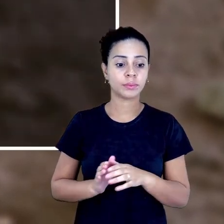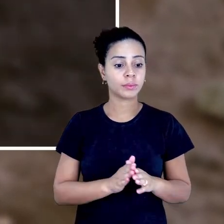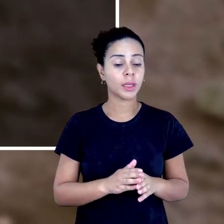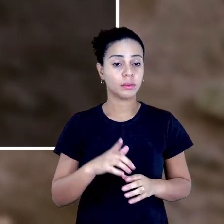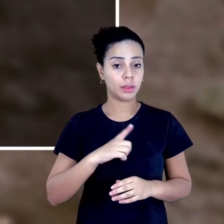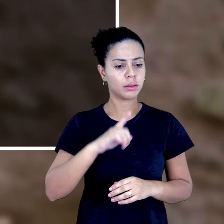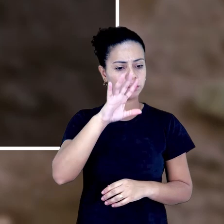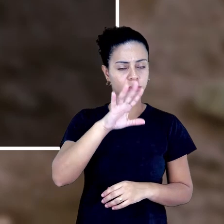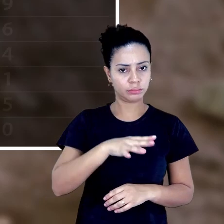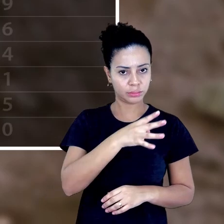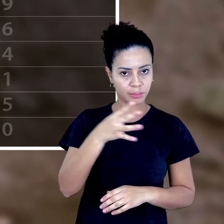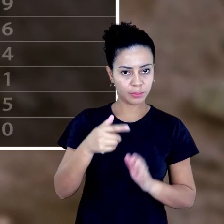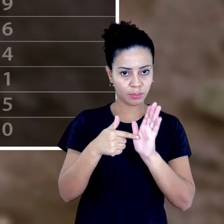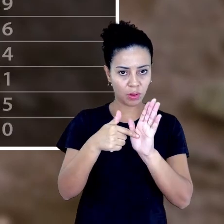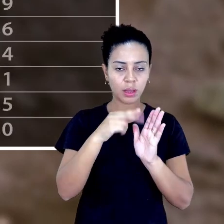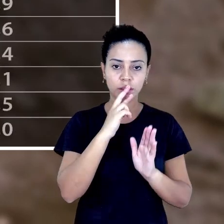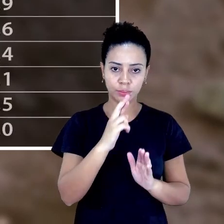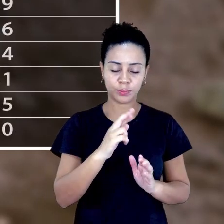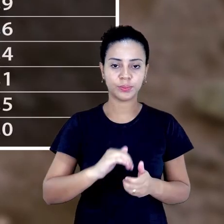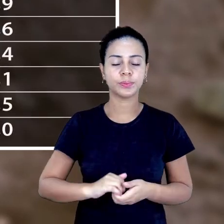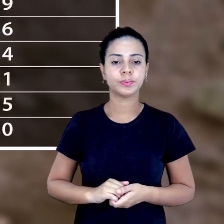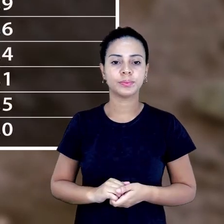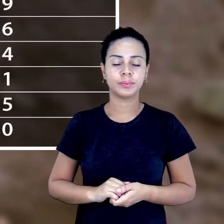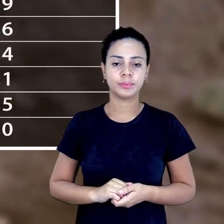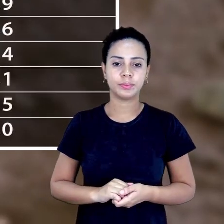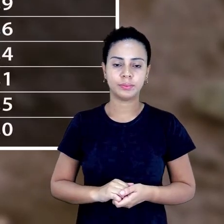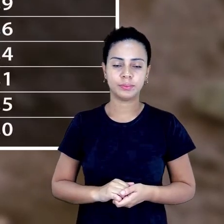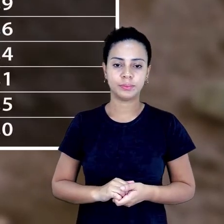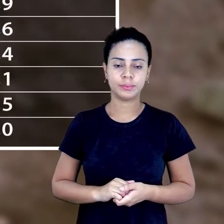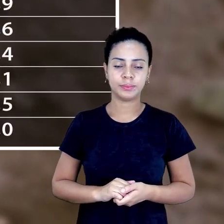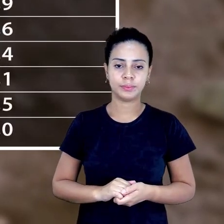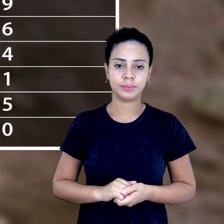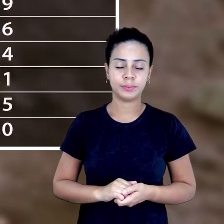Esses resultados são expressos na seguinte tabela.